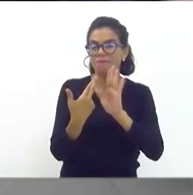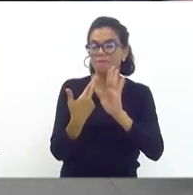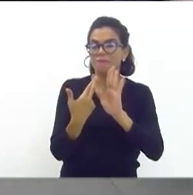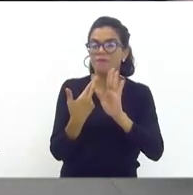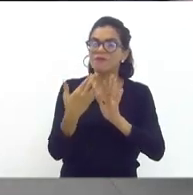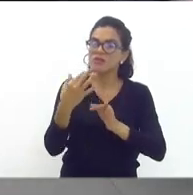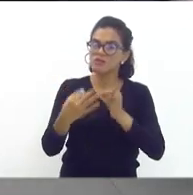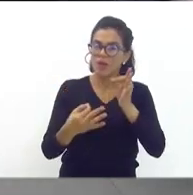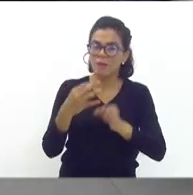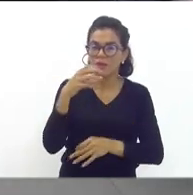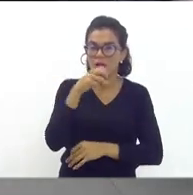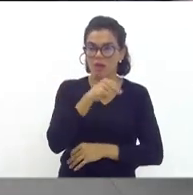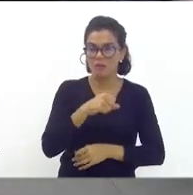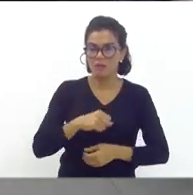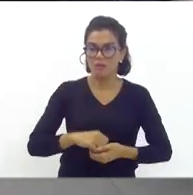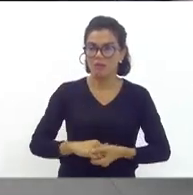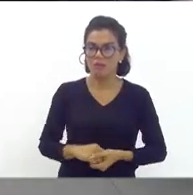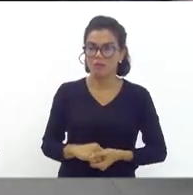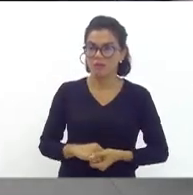julgamento rápido